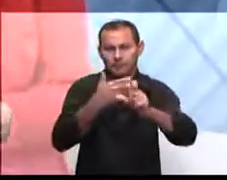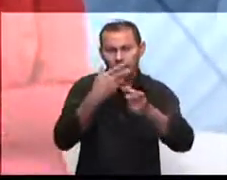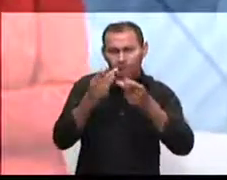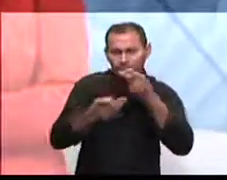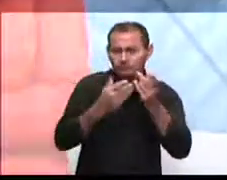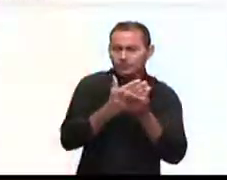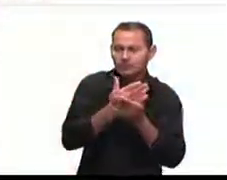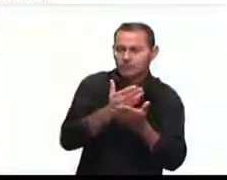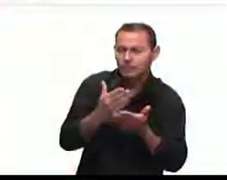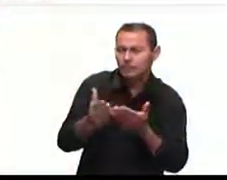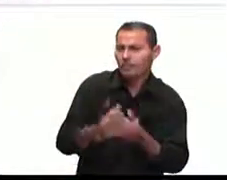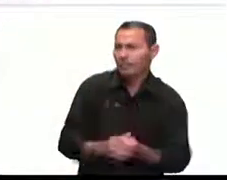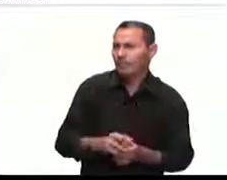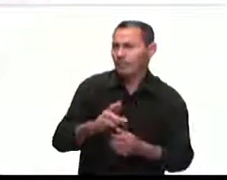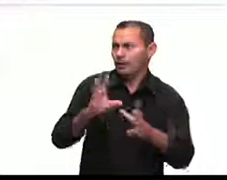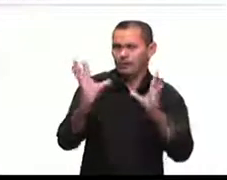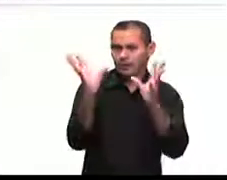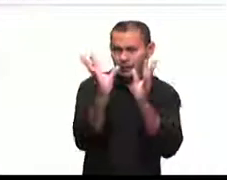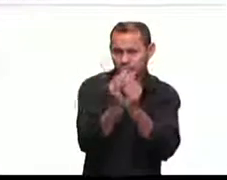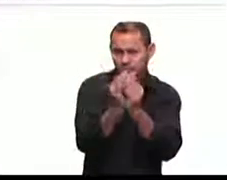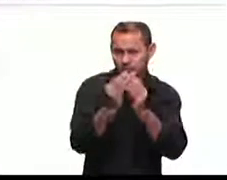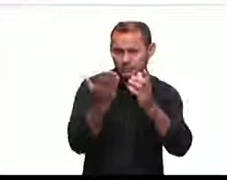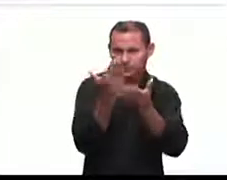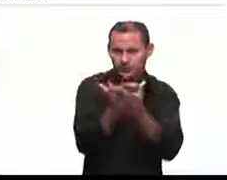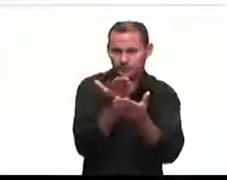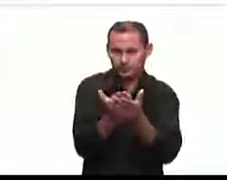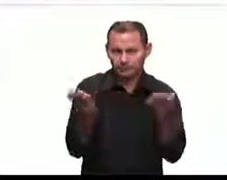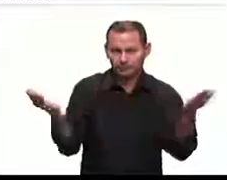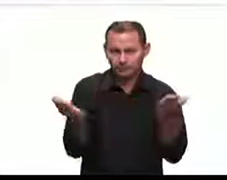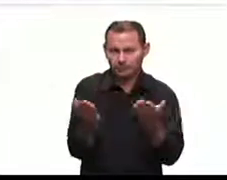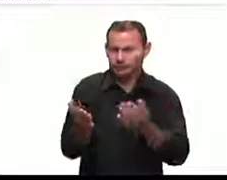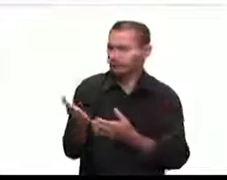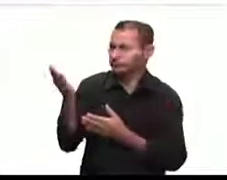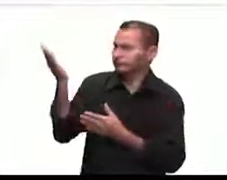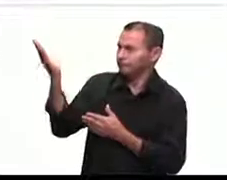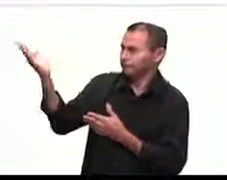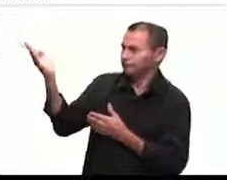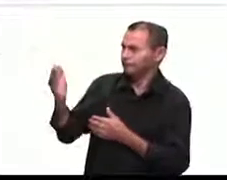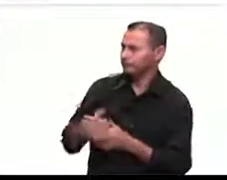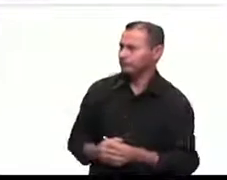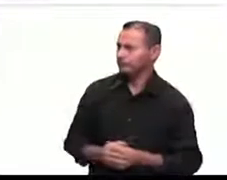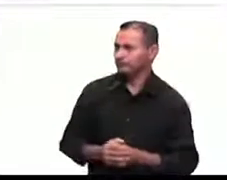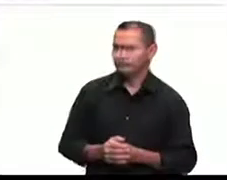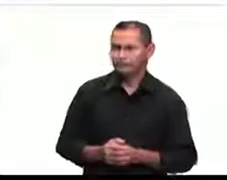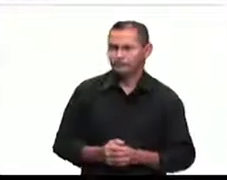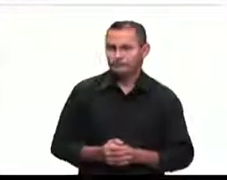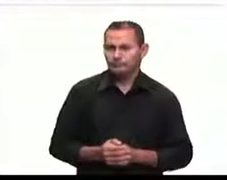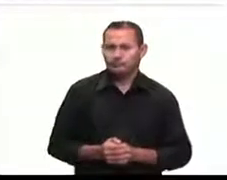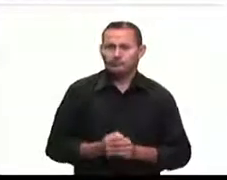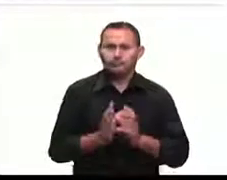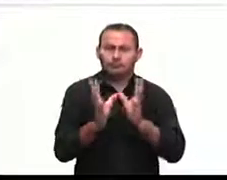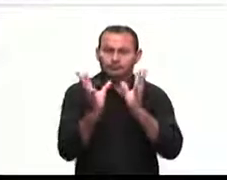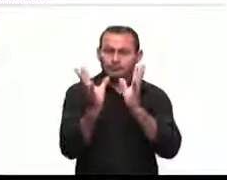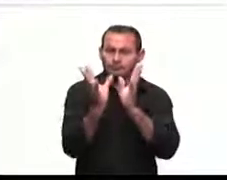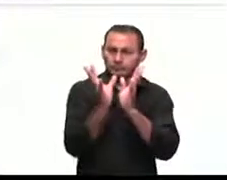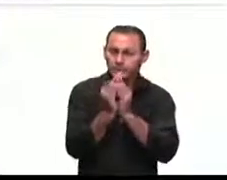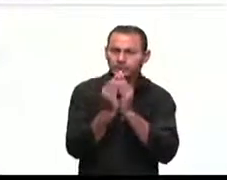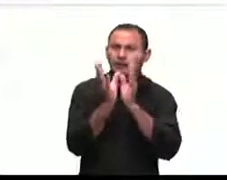aí sobre o resumo da aula de hoje. Vamos lá. E aí, o